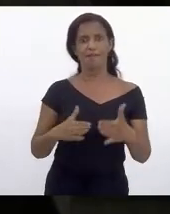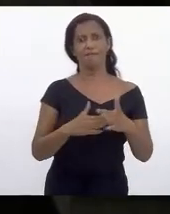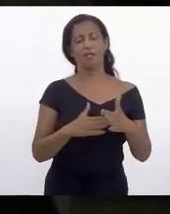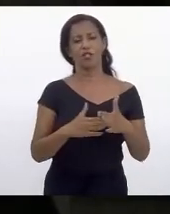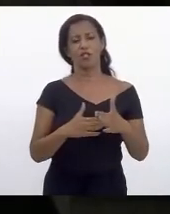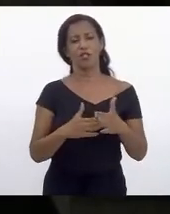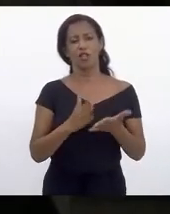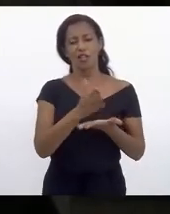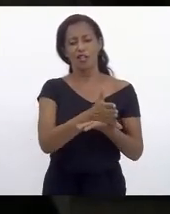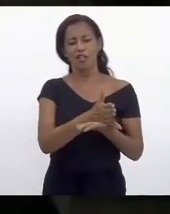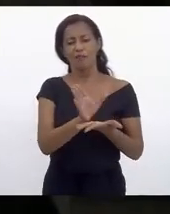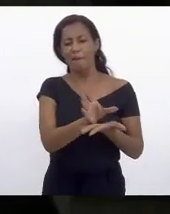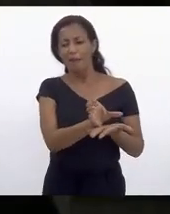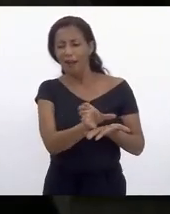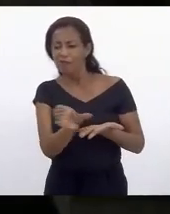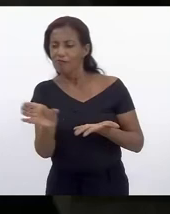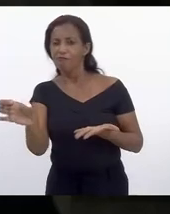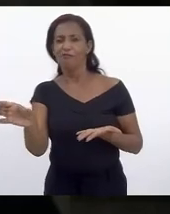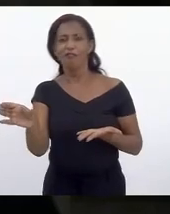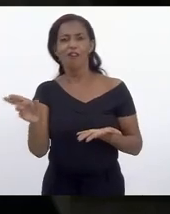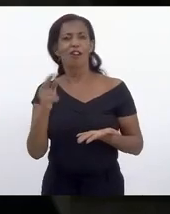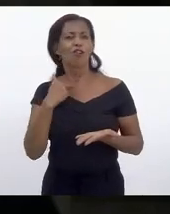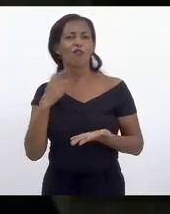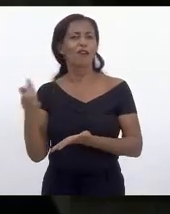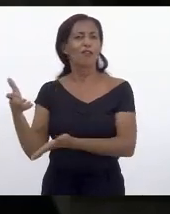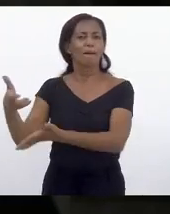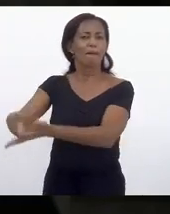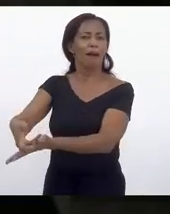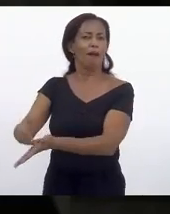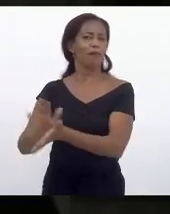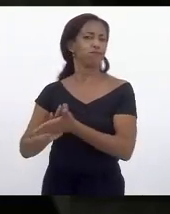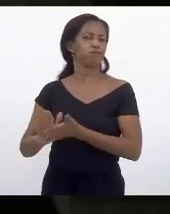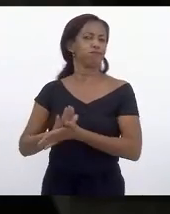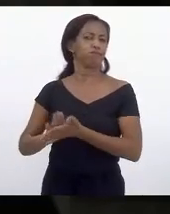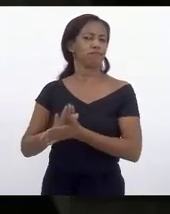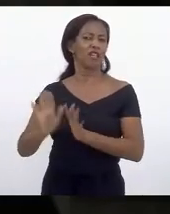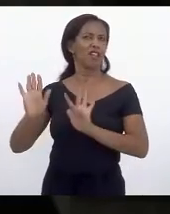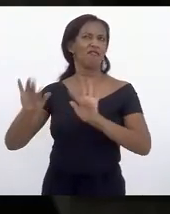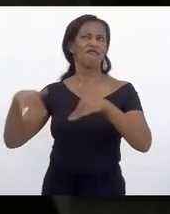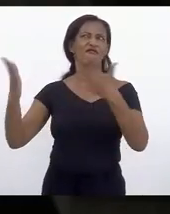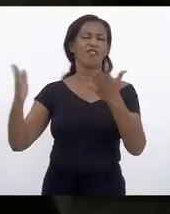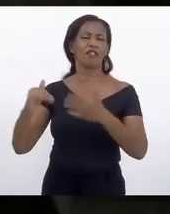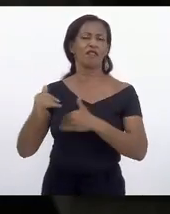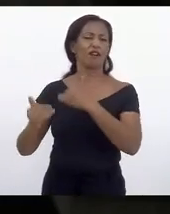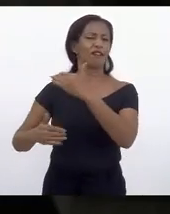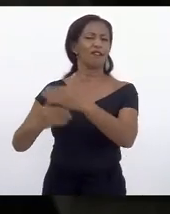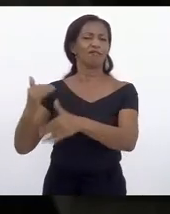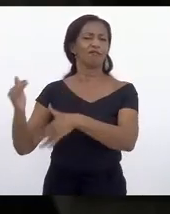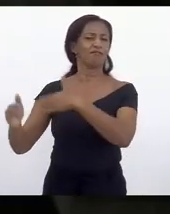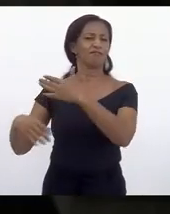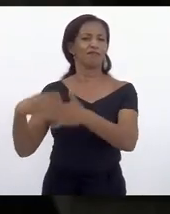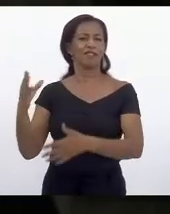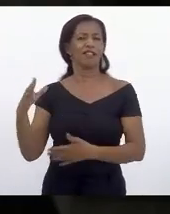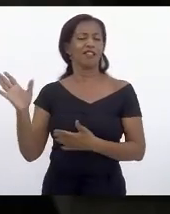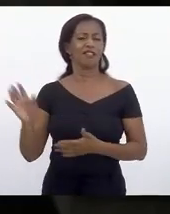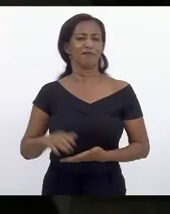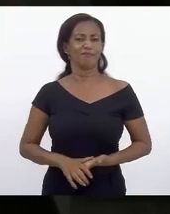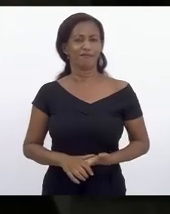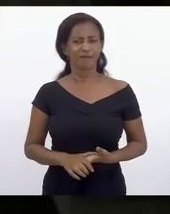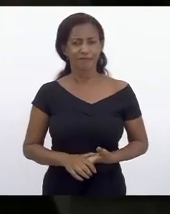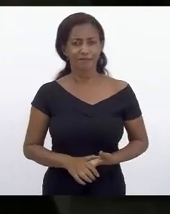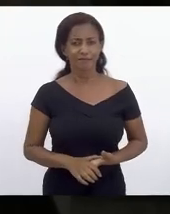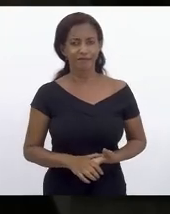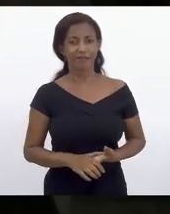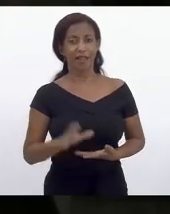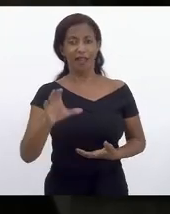parte dessas dívidas simplesmente não seriam pagas, ou só seriam pagas, enfim, iriam para as chamadas calendas gregas. A